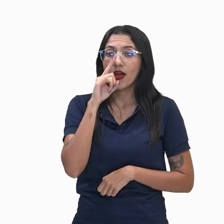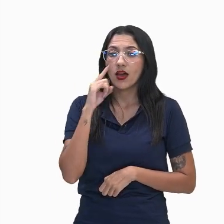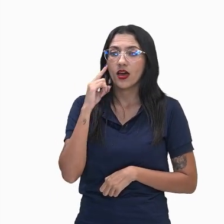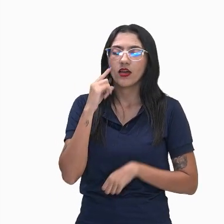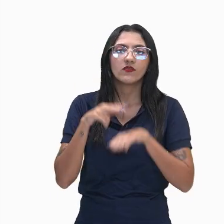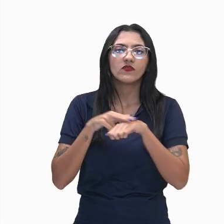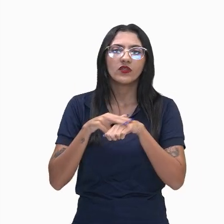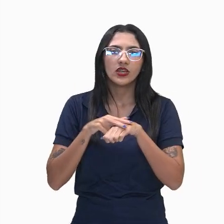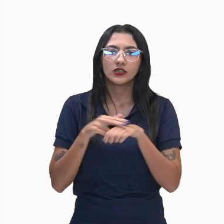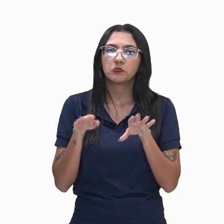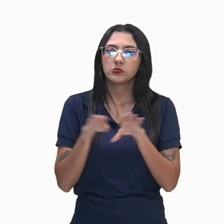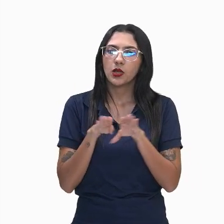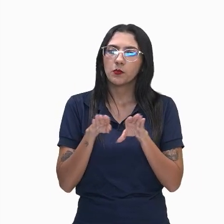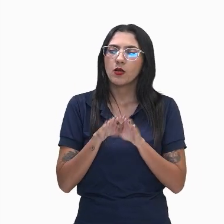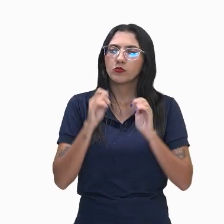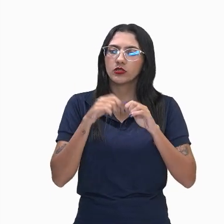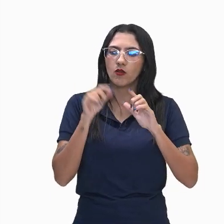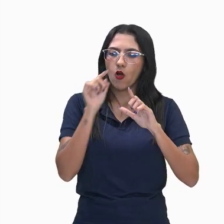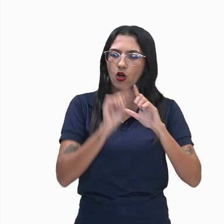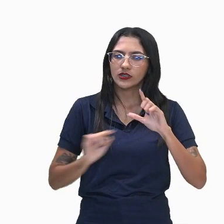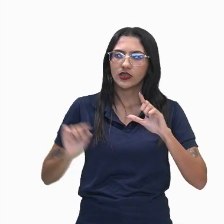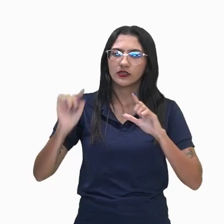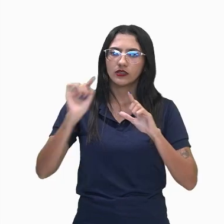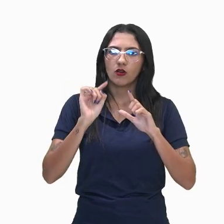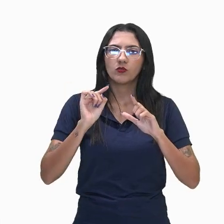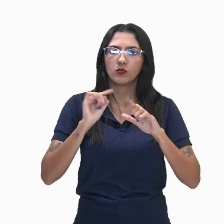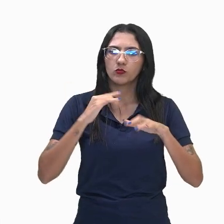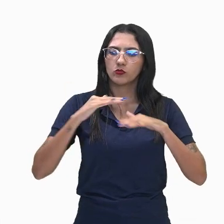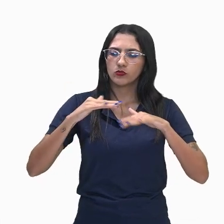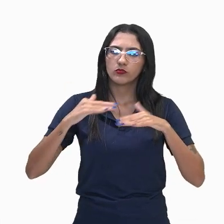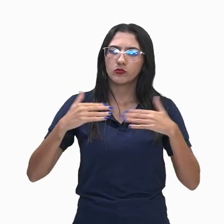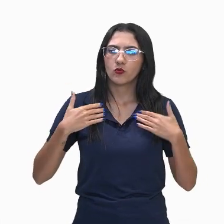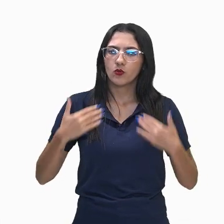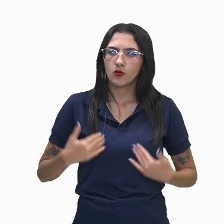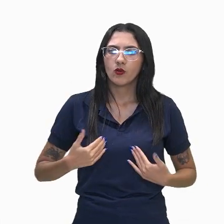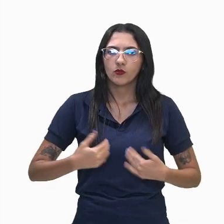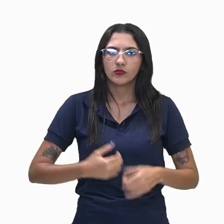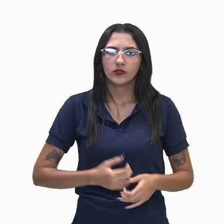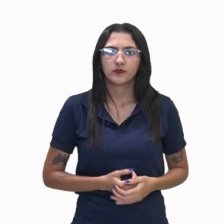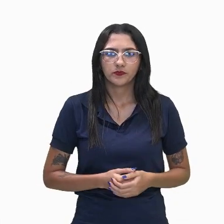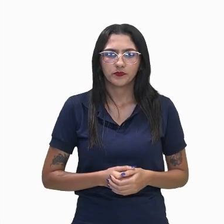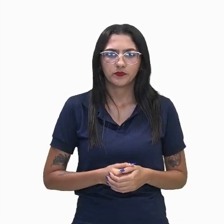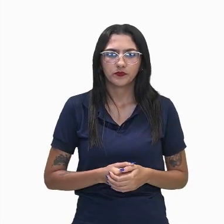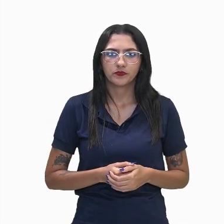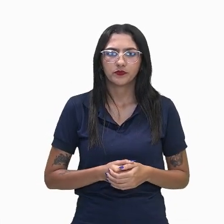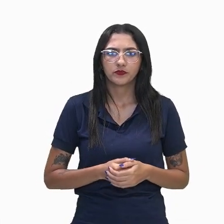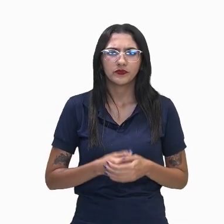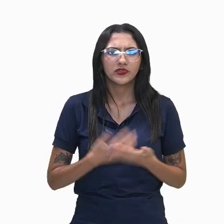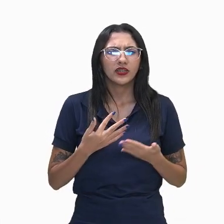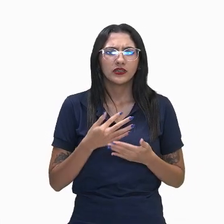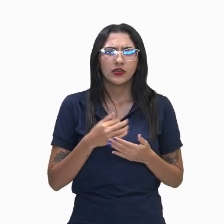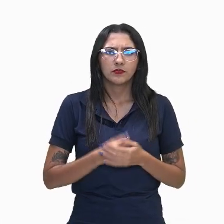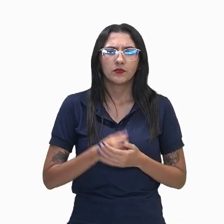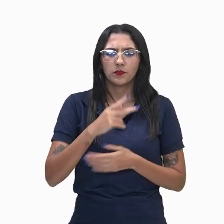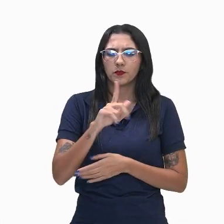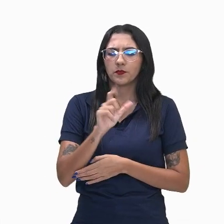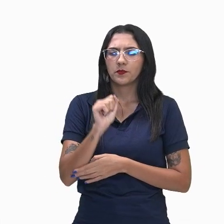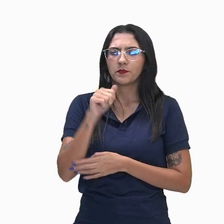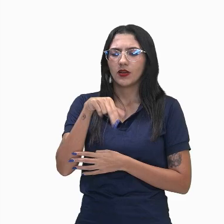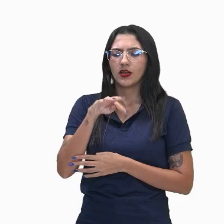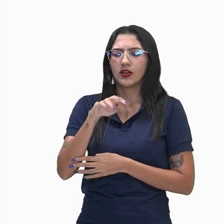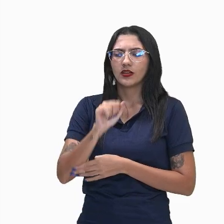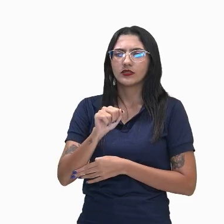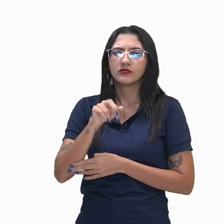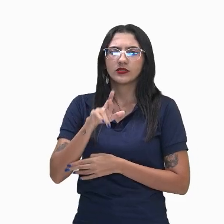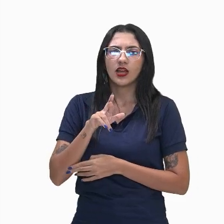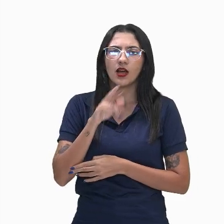possibilidades de fazer rotação para fora e para dentro. E essa flexão plantar seria aquilo que a gente fala de baixar